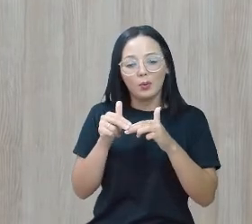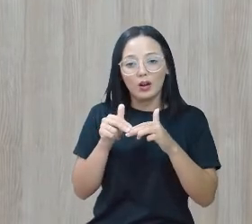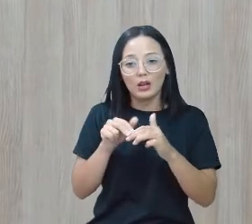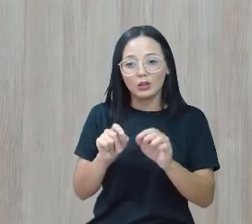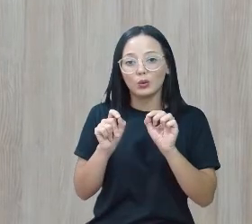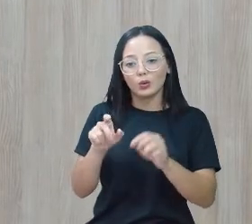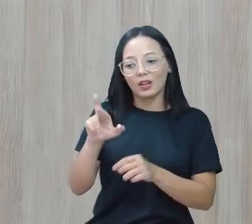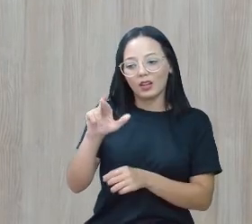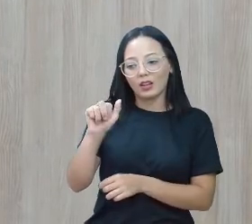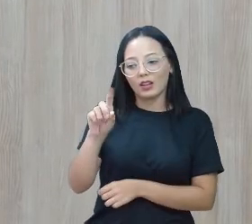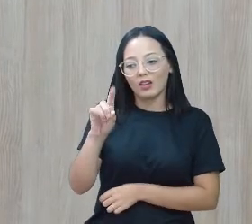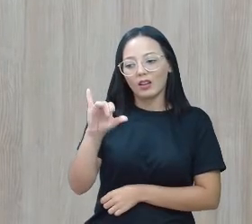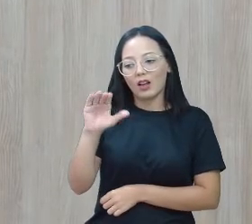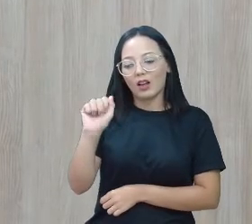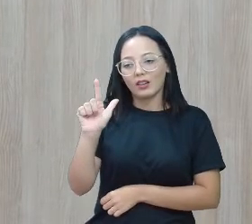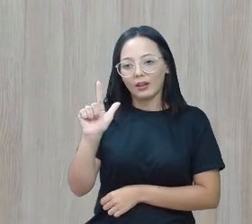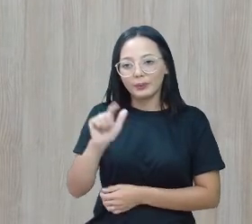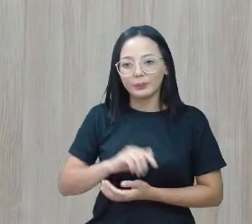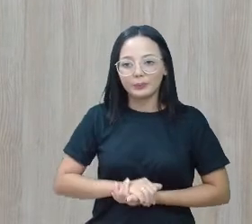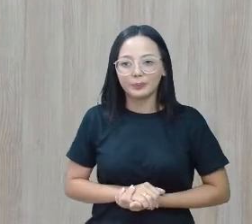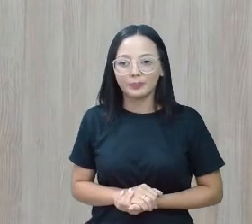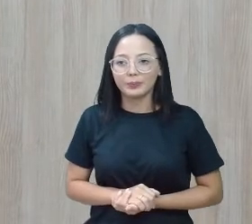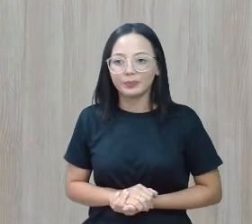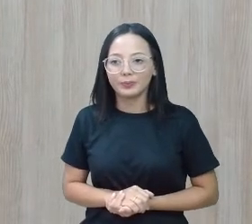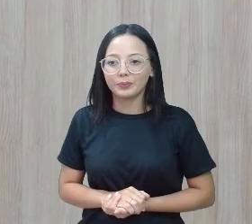desse radical.